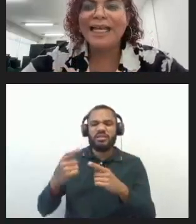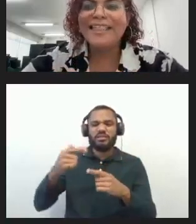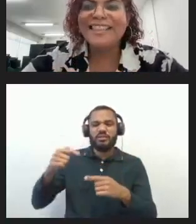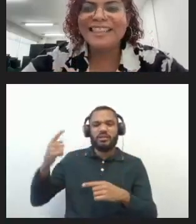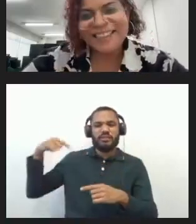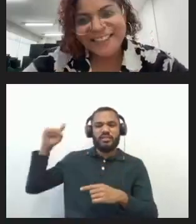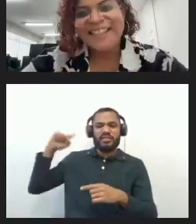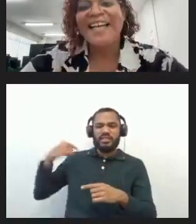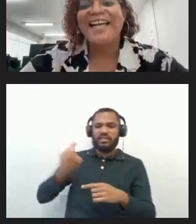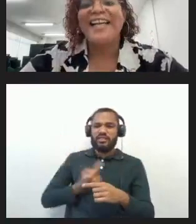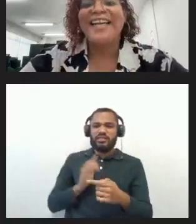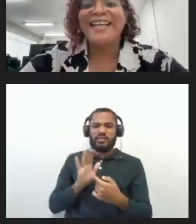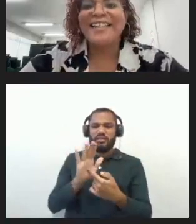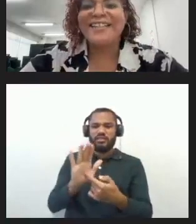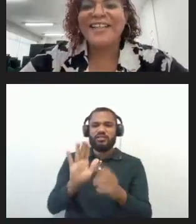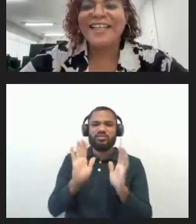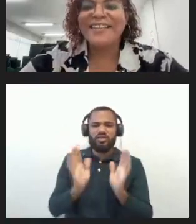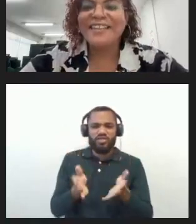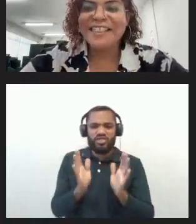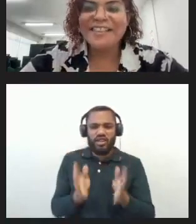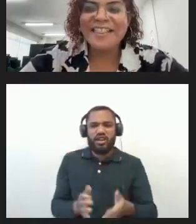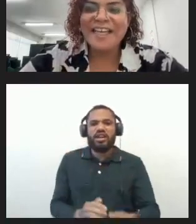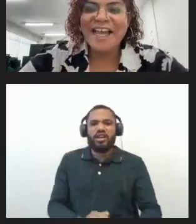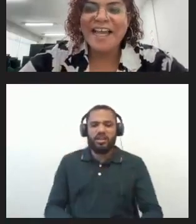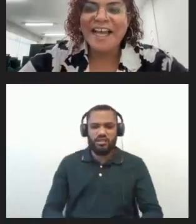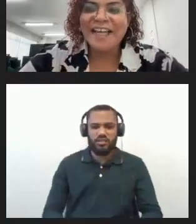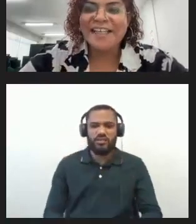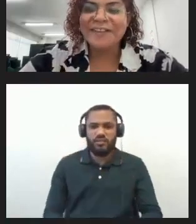Já nos apresentamos. Isso, aí,